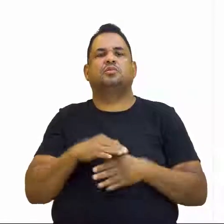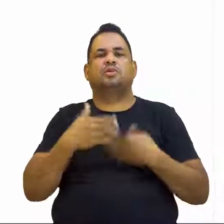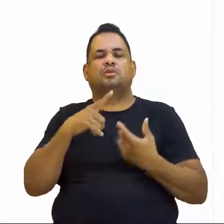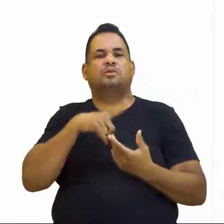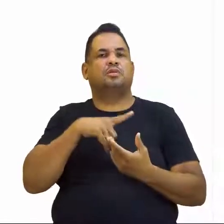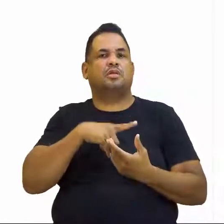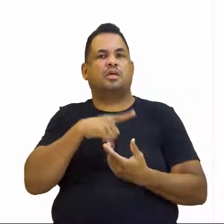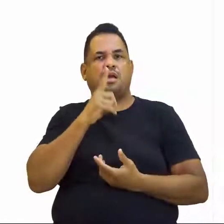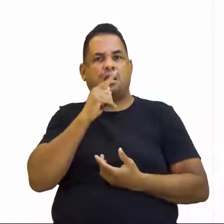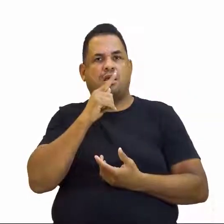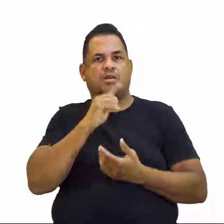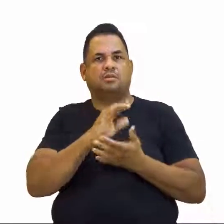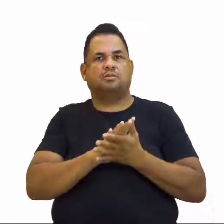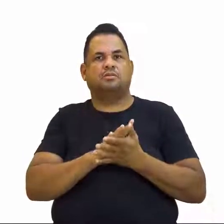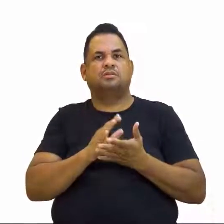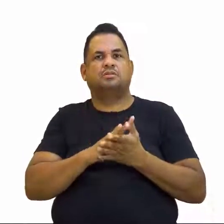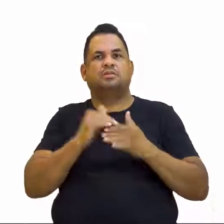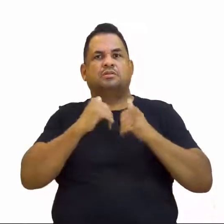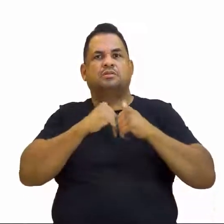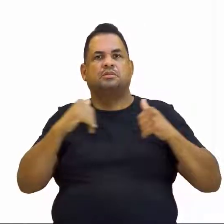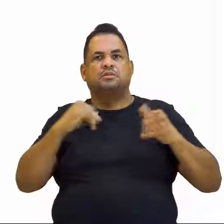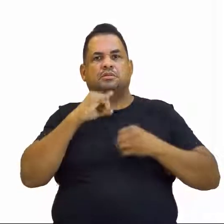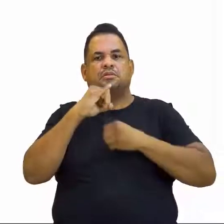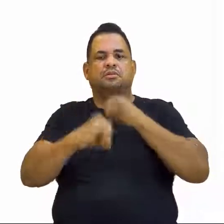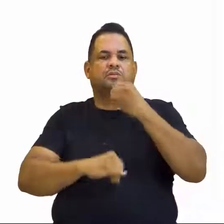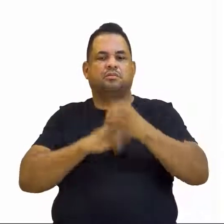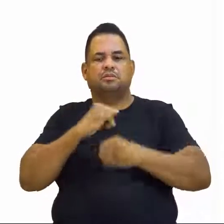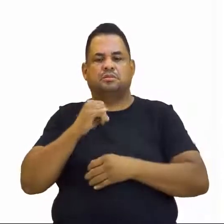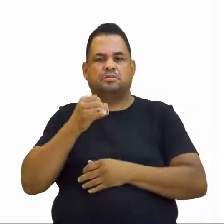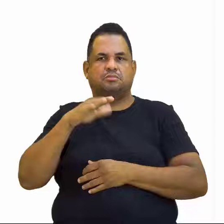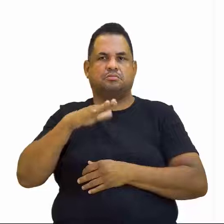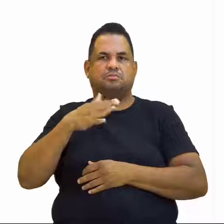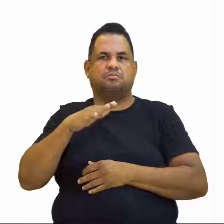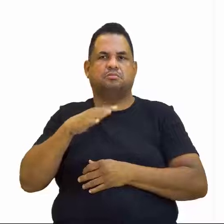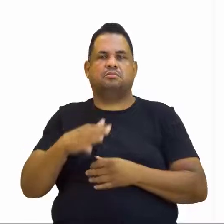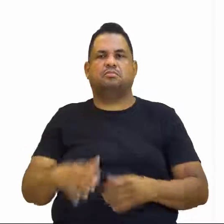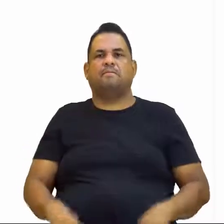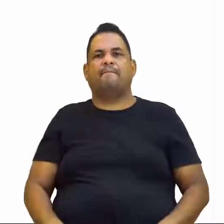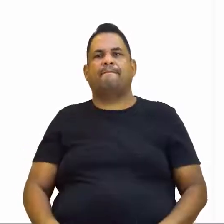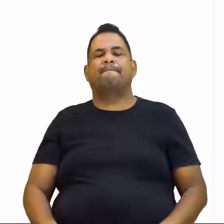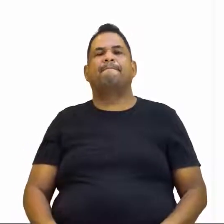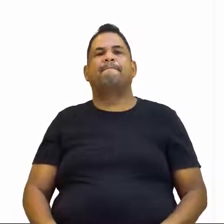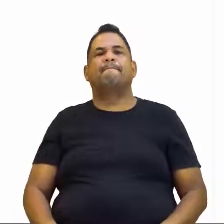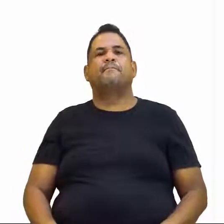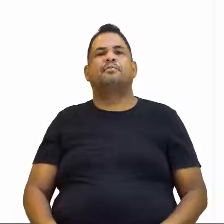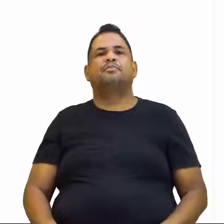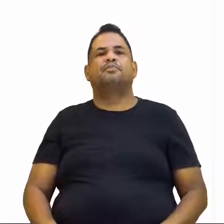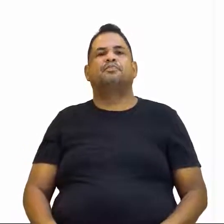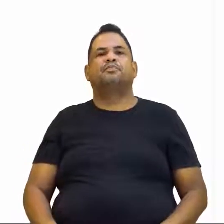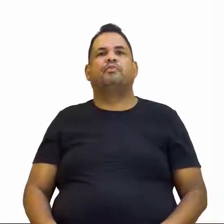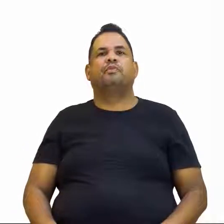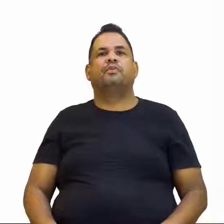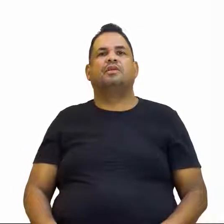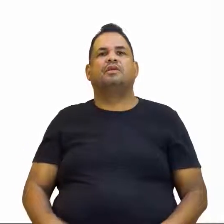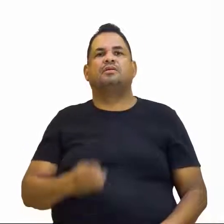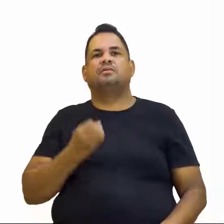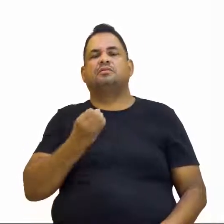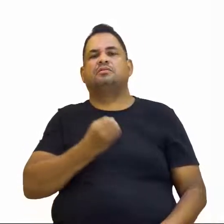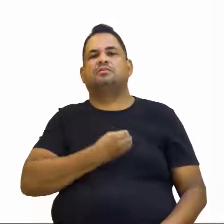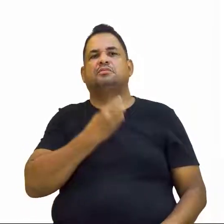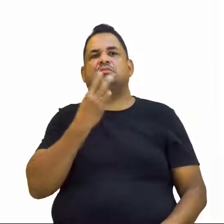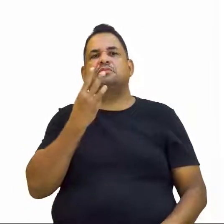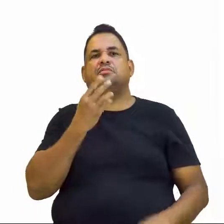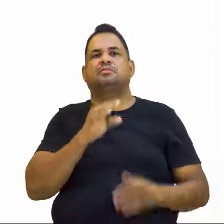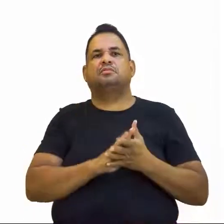de água, sofre dissociação iônica parcial. Informação número 3.